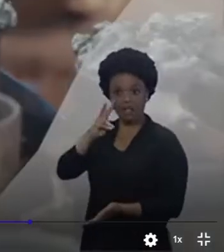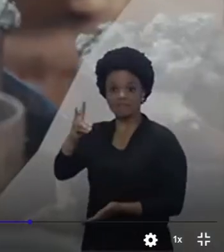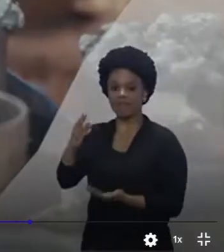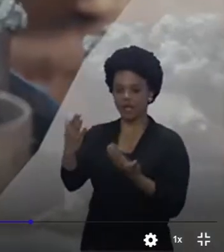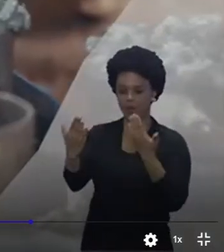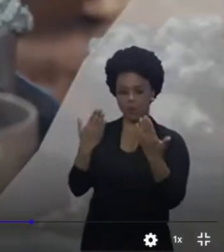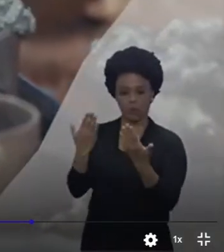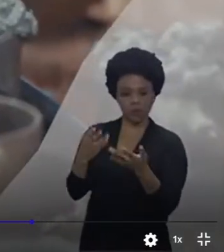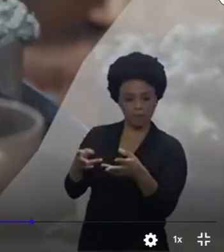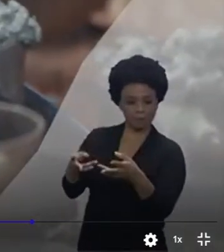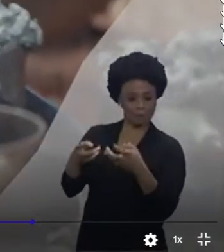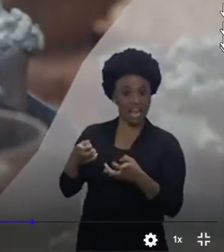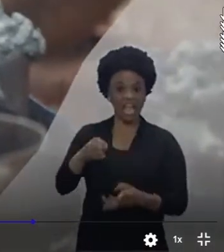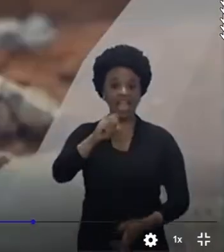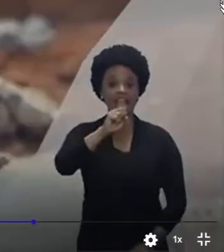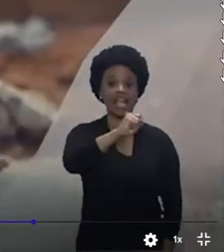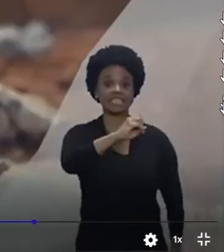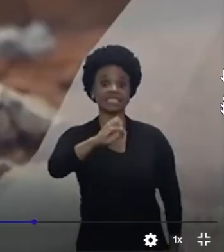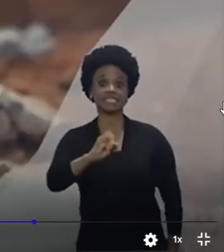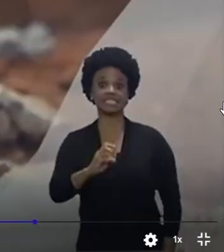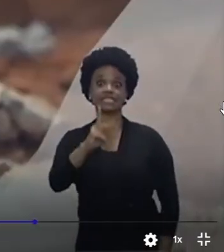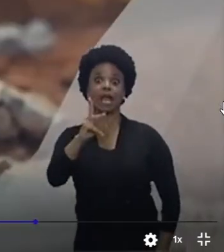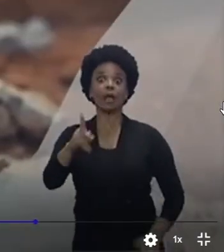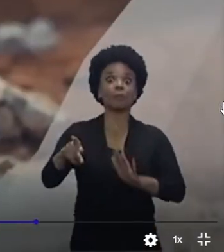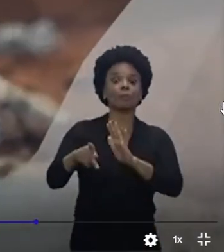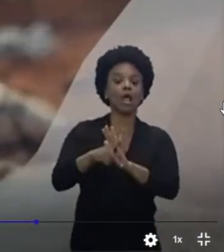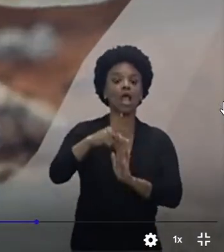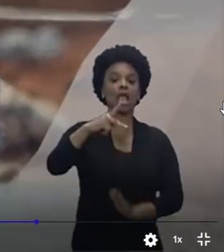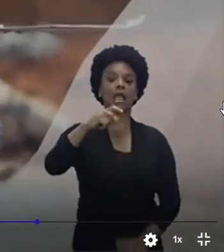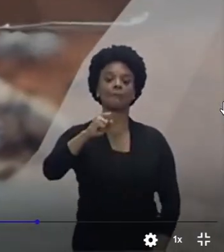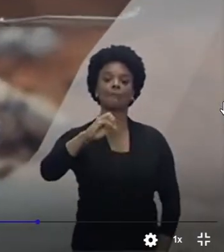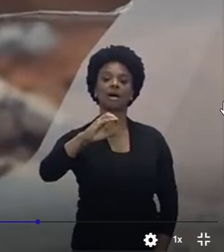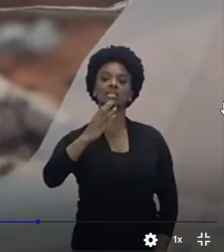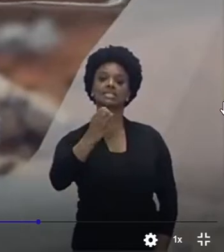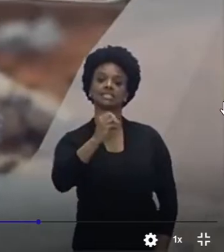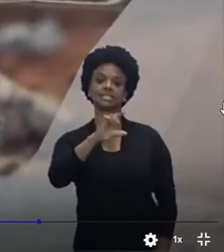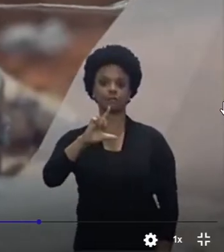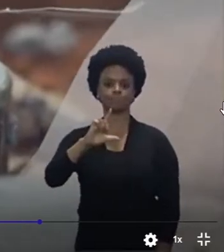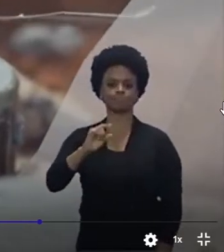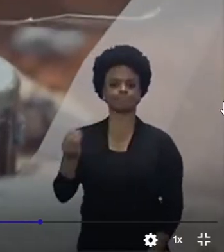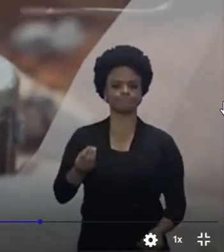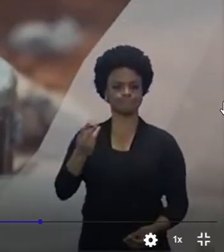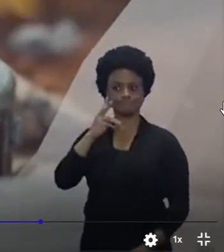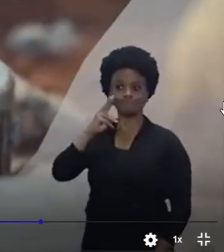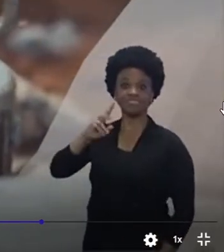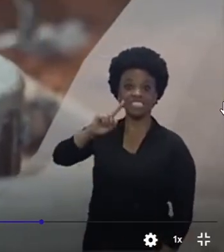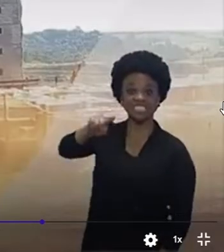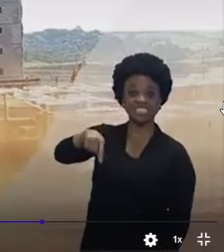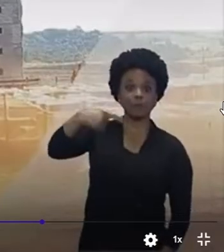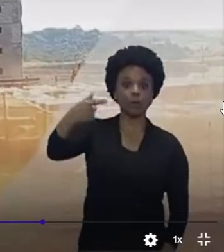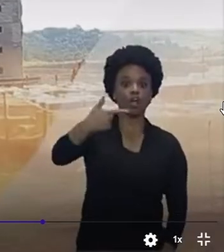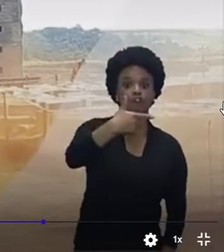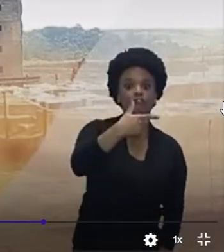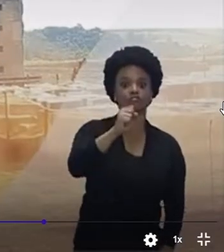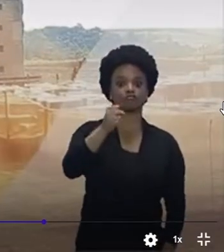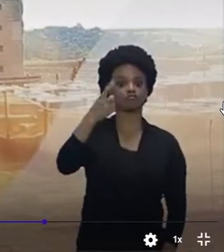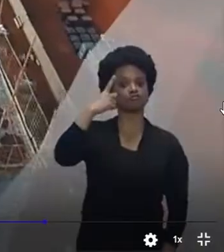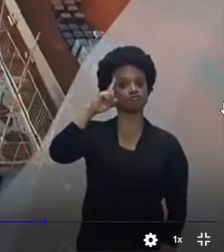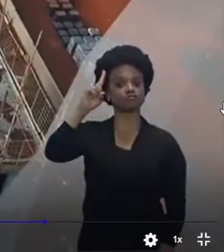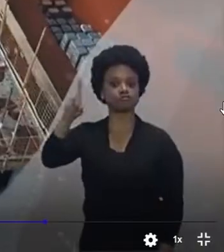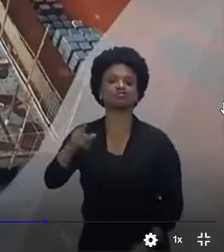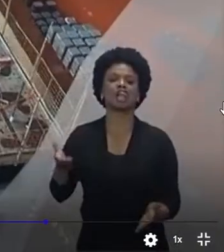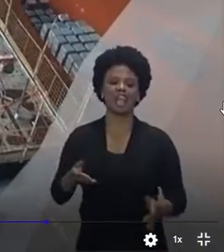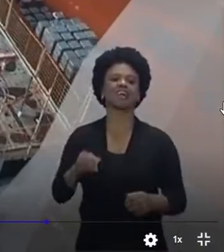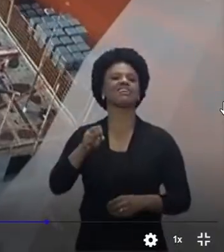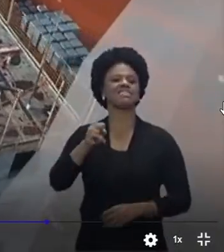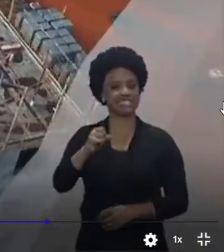do FCK em megapascal. E o rompimento das provas se dará daqui a 28 dias. Agora sim,